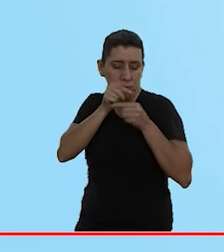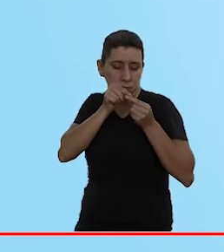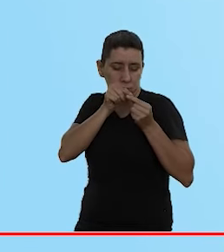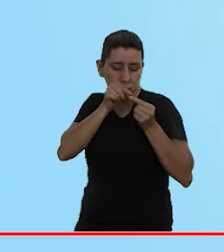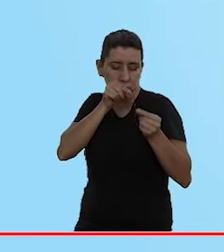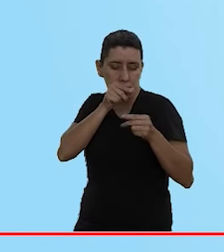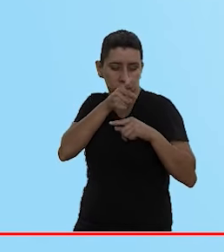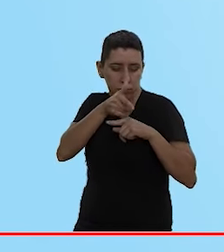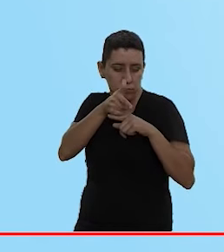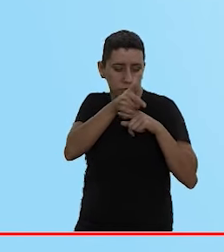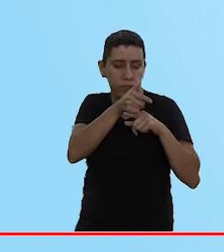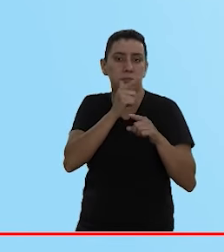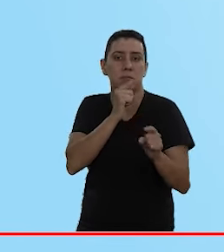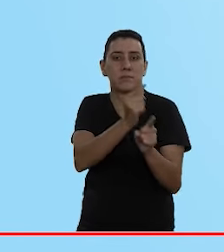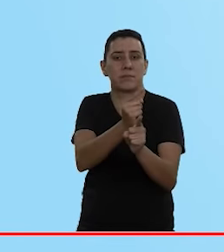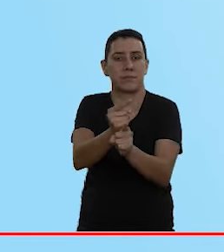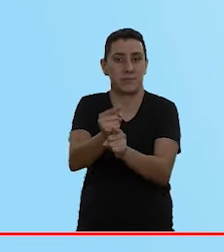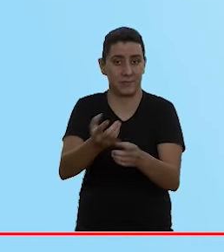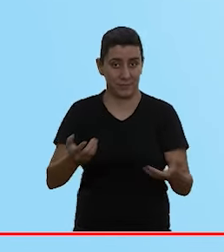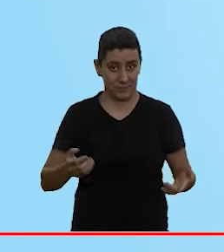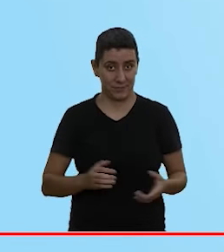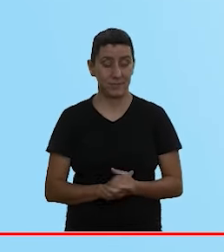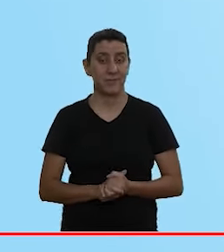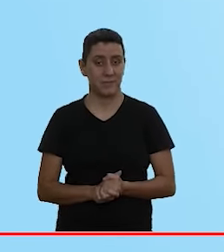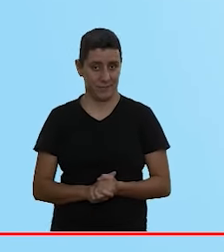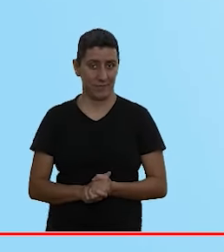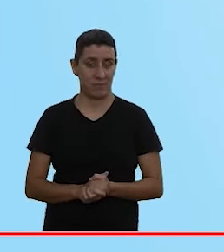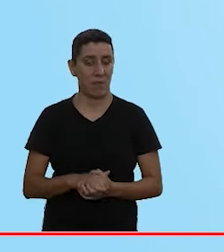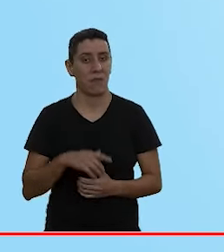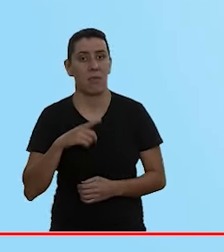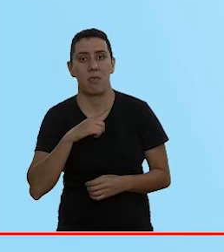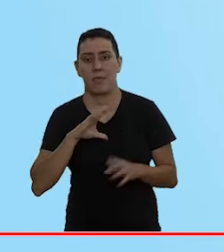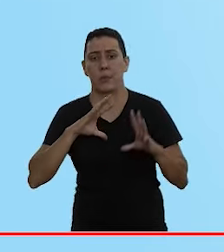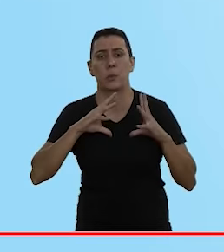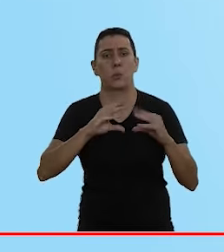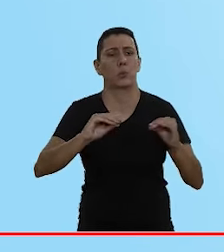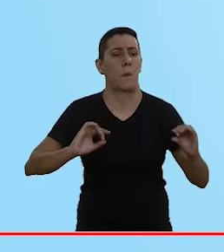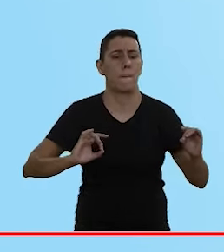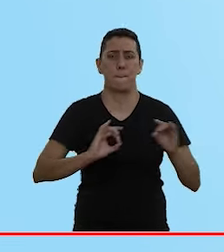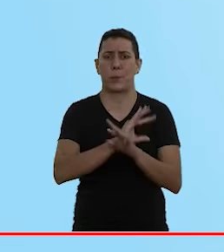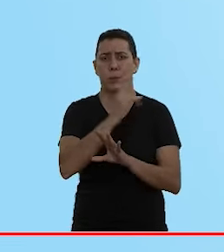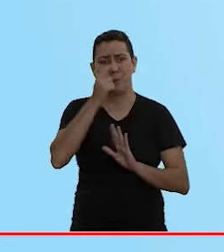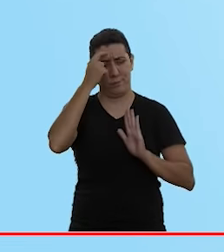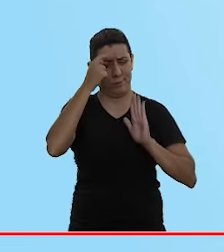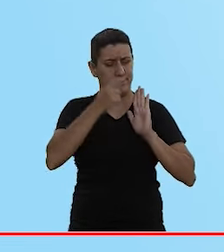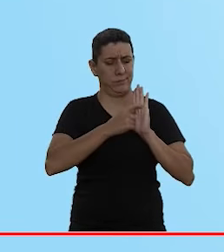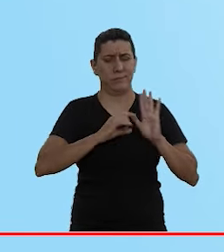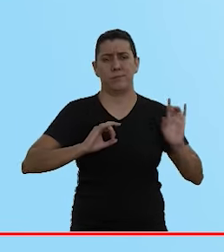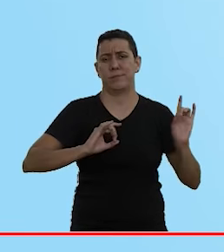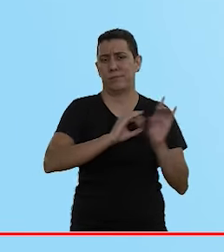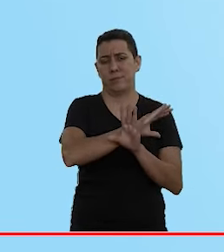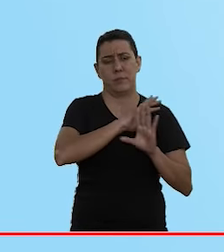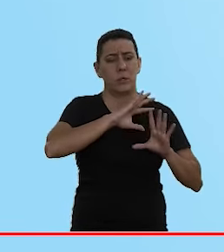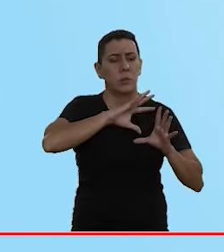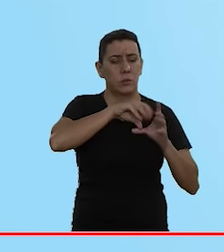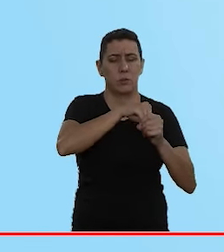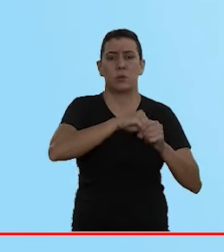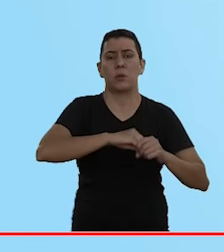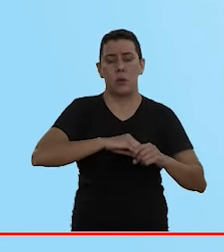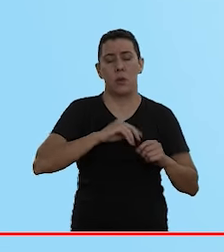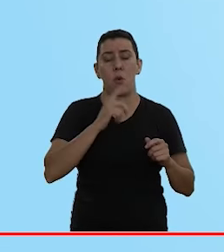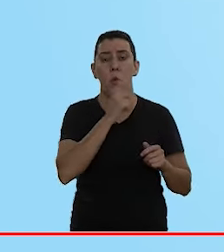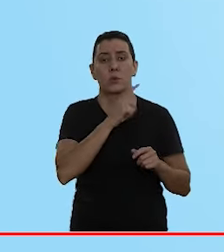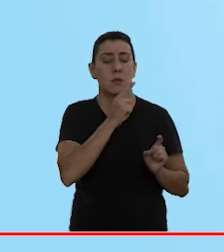né? O próximo assunto aqui seria o PID, né? Potential Induced Degradation. Basicamente, quando a